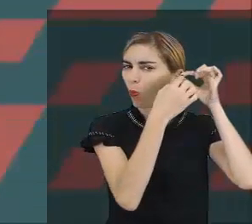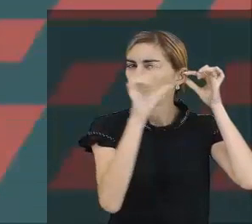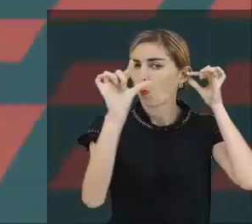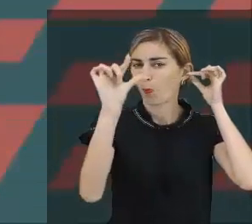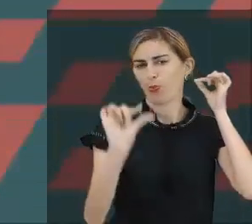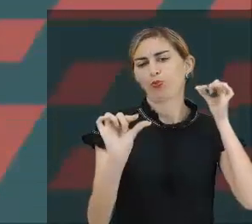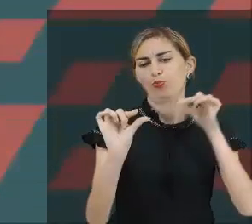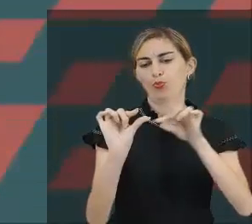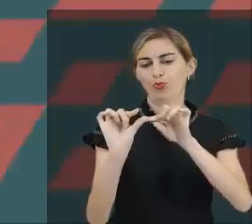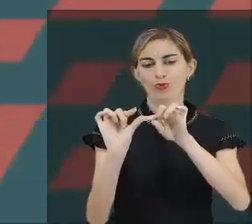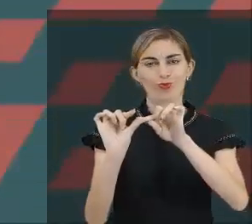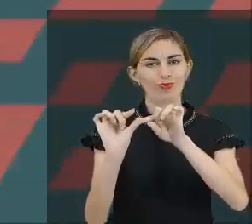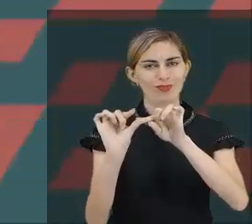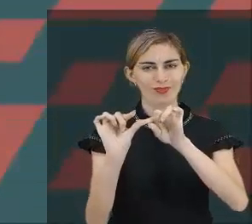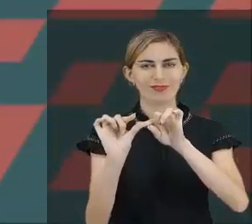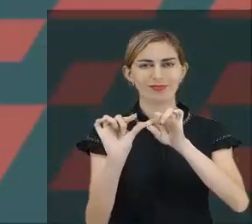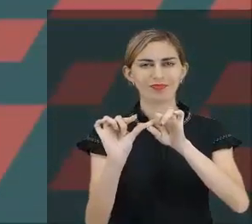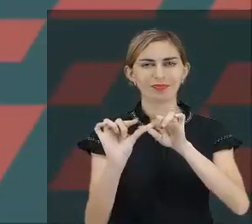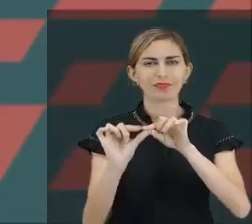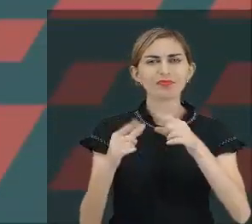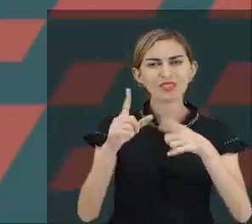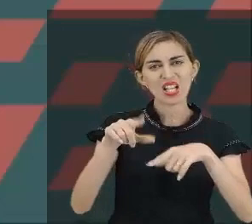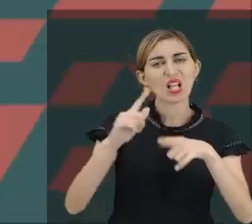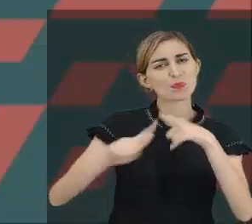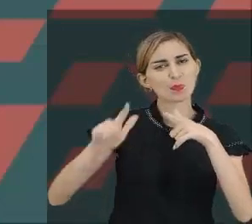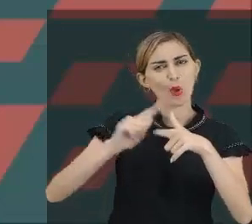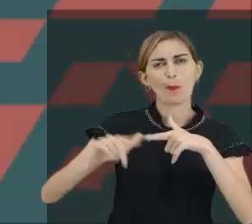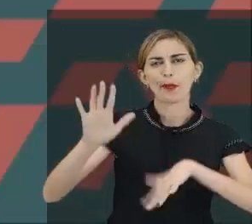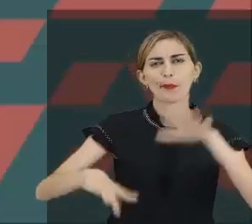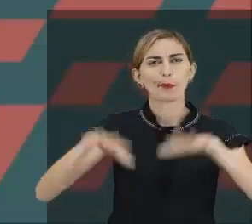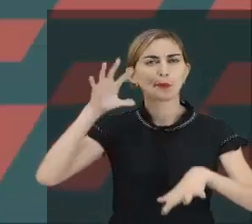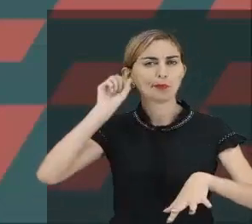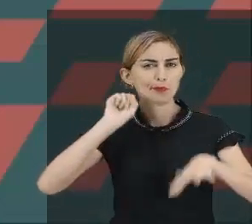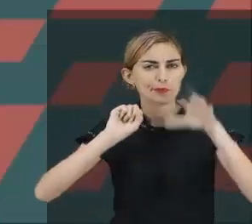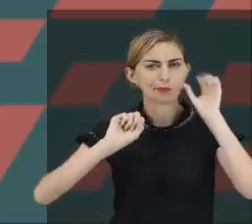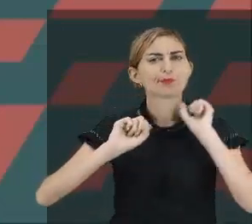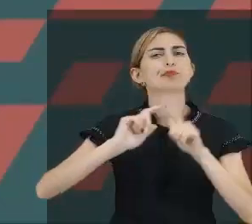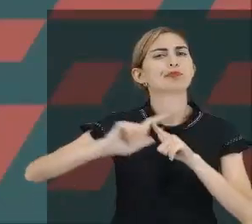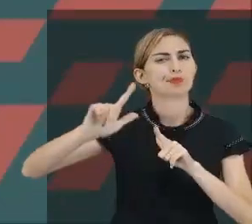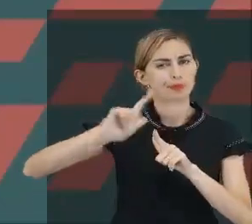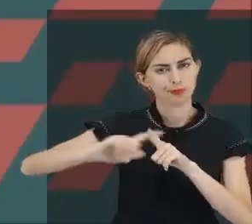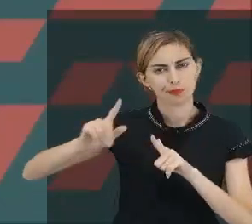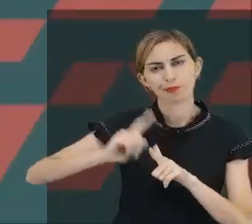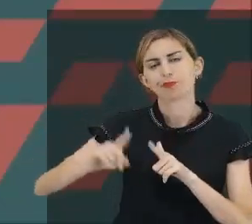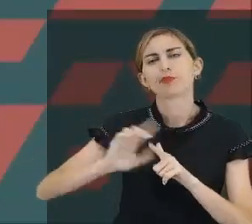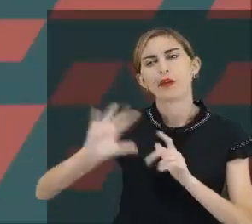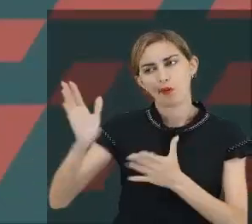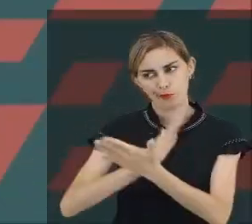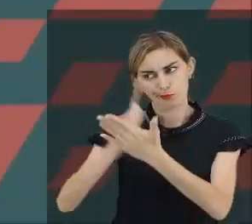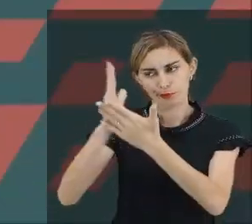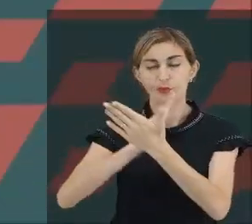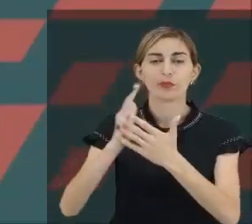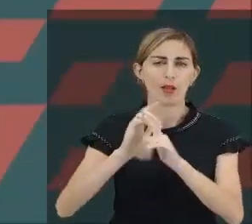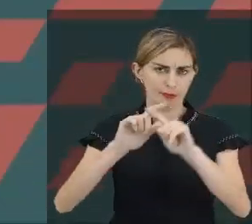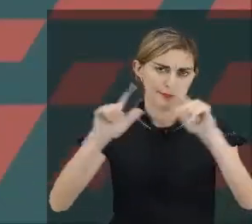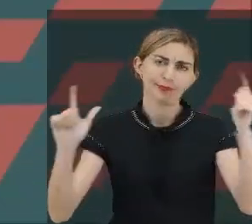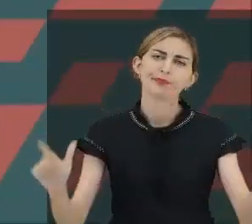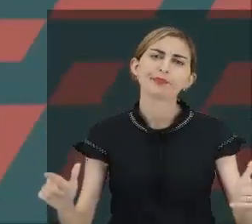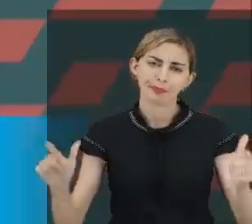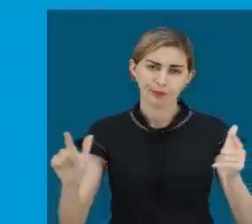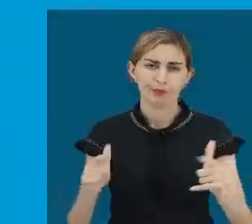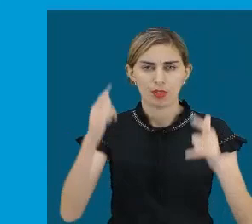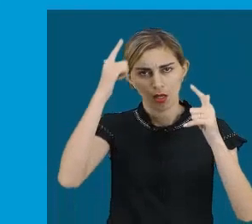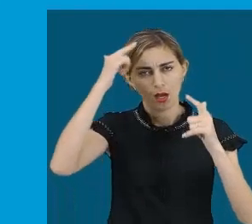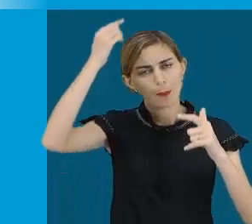Porque aqui é menor, você percebe, e aí justifica eles ter um problema na audição, alguns, a